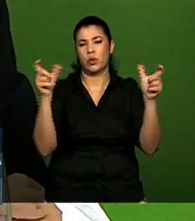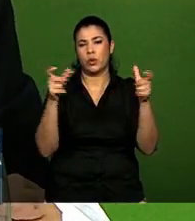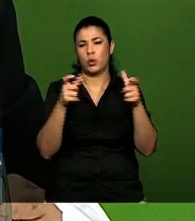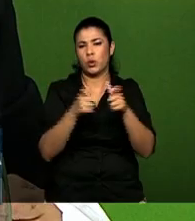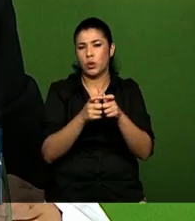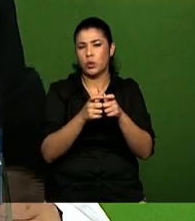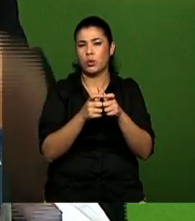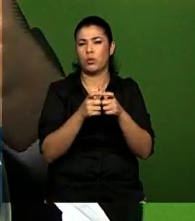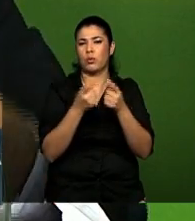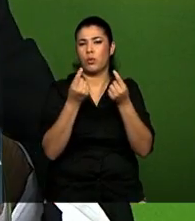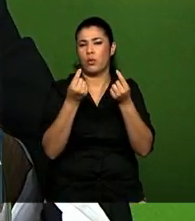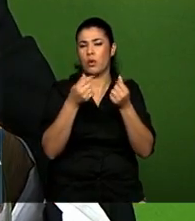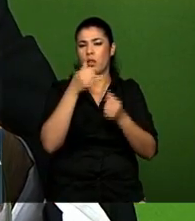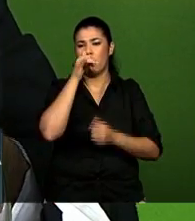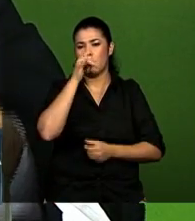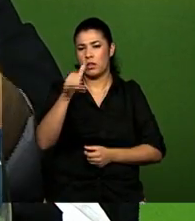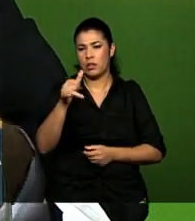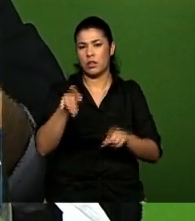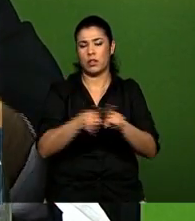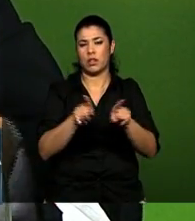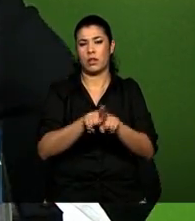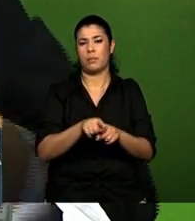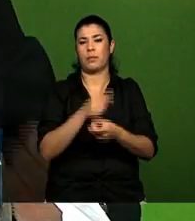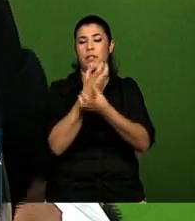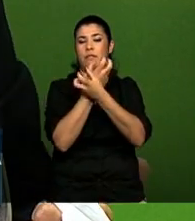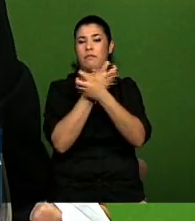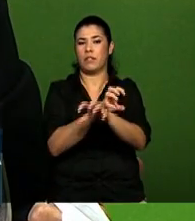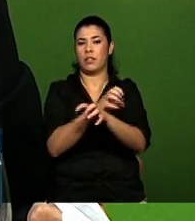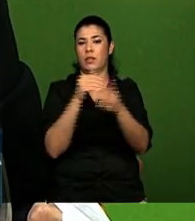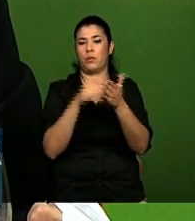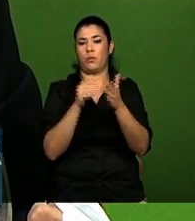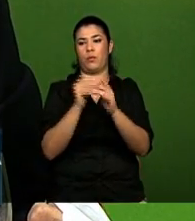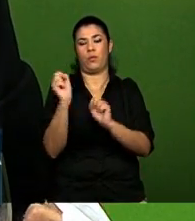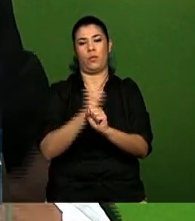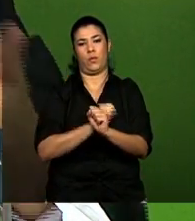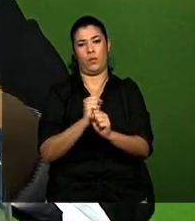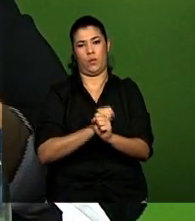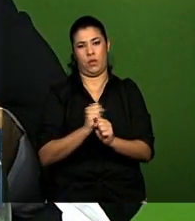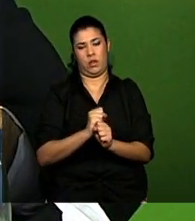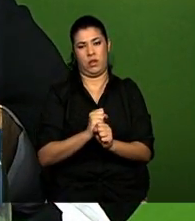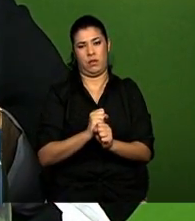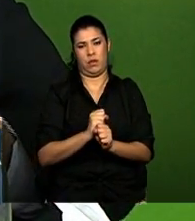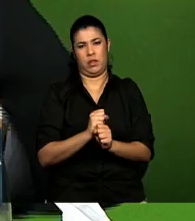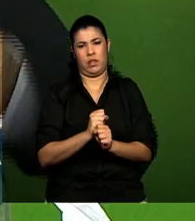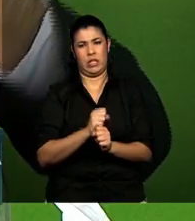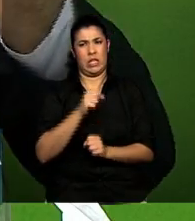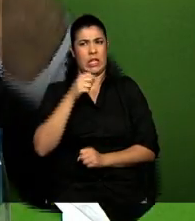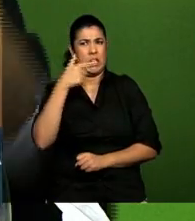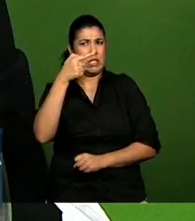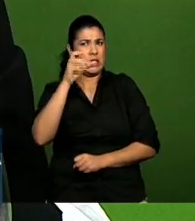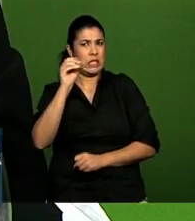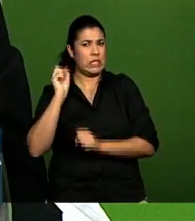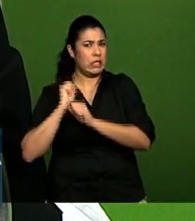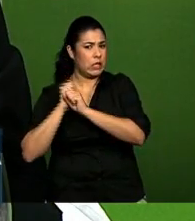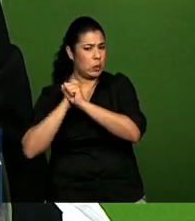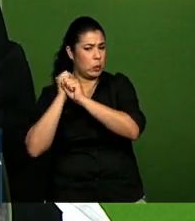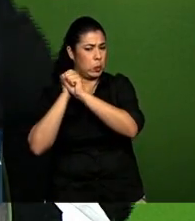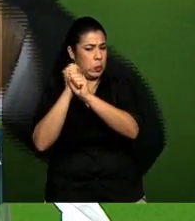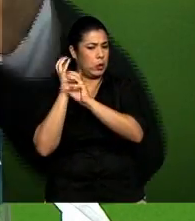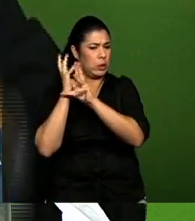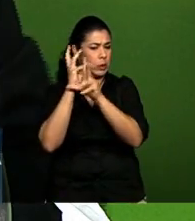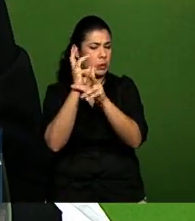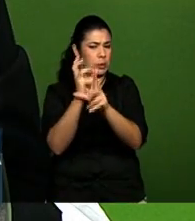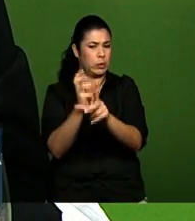alimentos a seca a maior seca dos últimos 80 anos e portanto o governo Federal incorporou esses